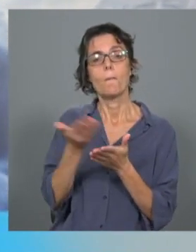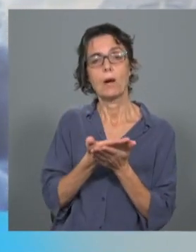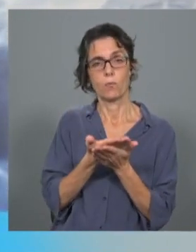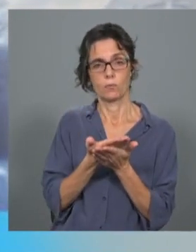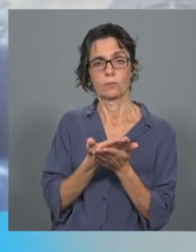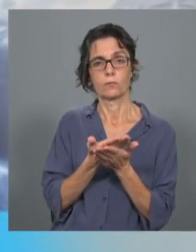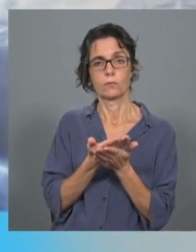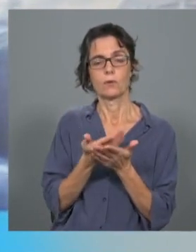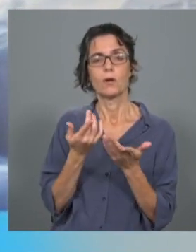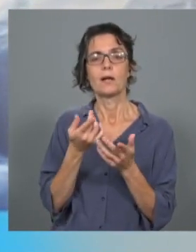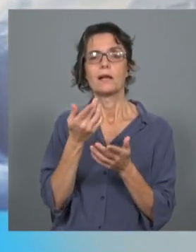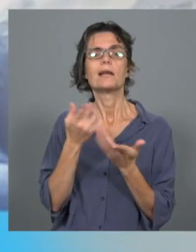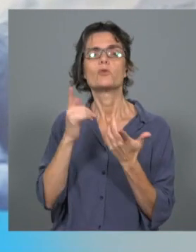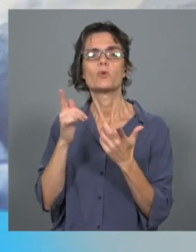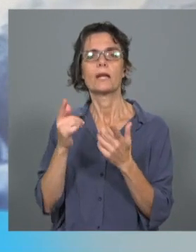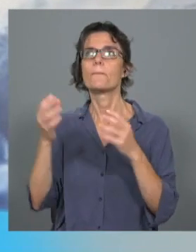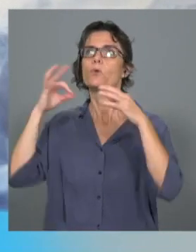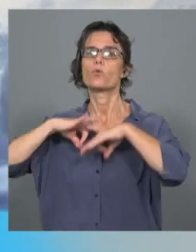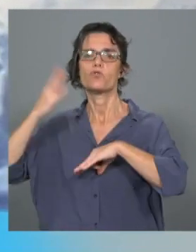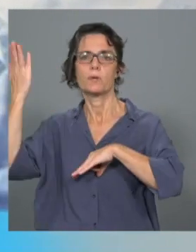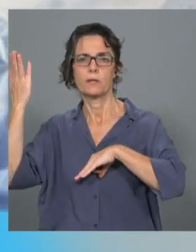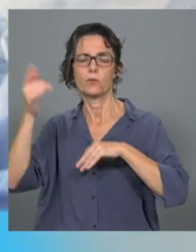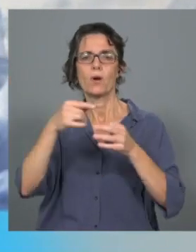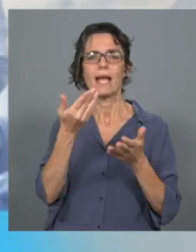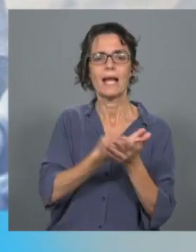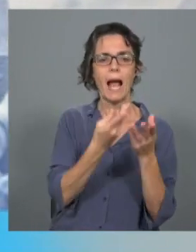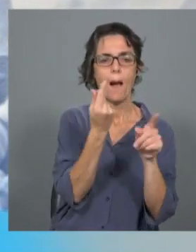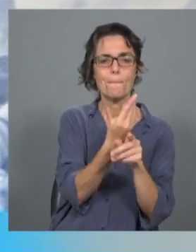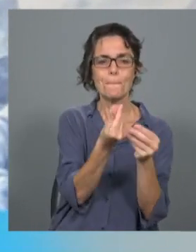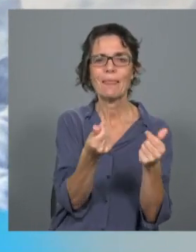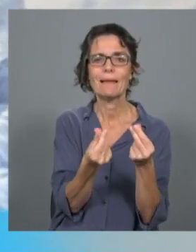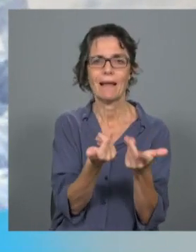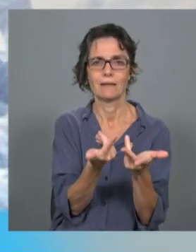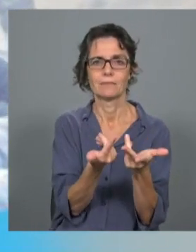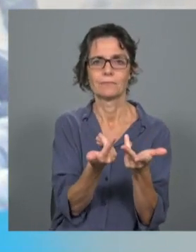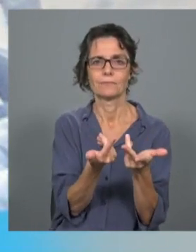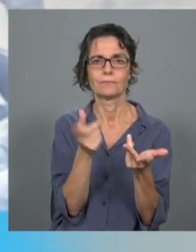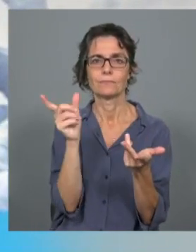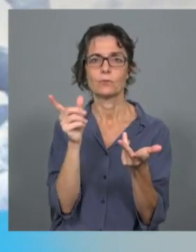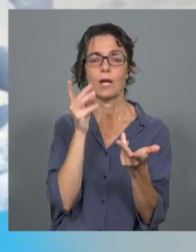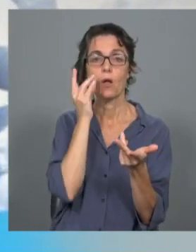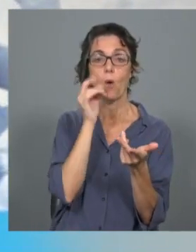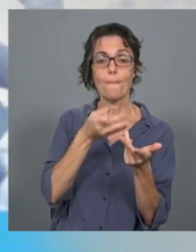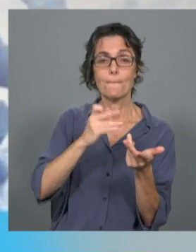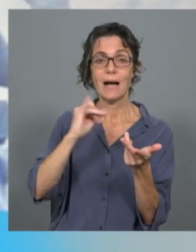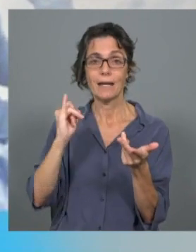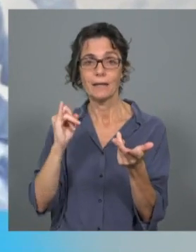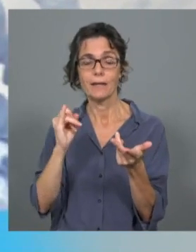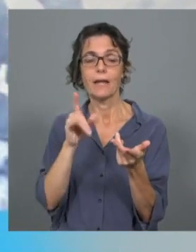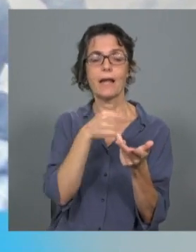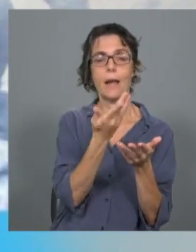bens materiais, mas também dos espirituais, dos recursos culturais, de tudo aquilo que é disponível. Portanto, à volta da palavra pai e à volta da palavra